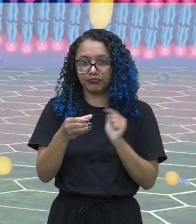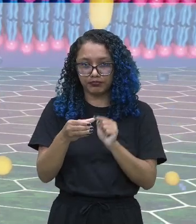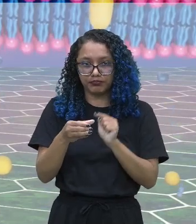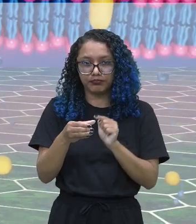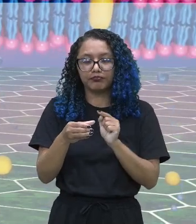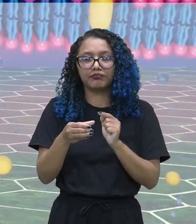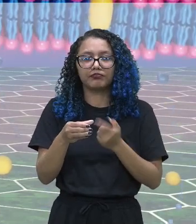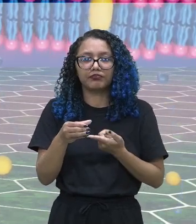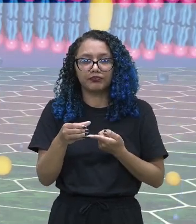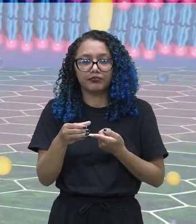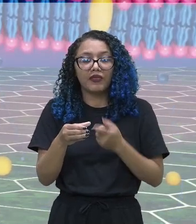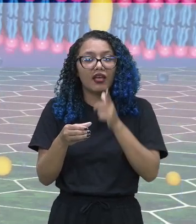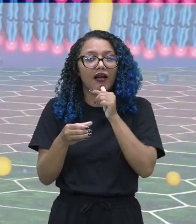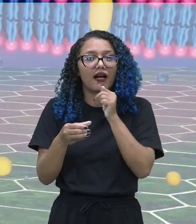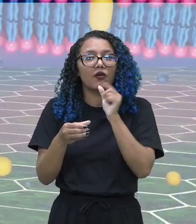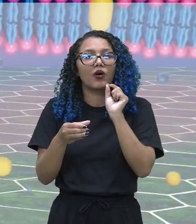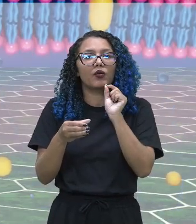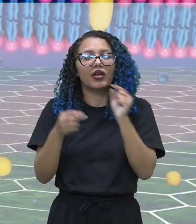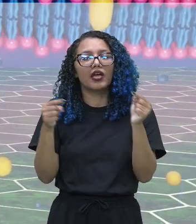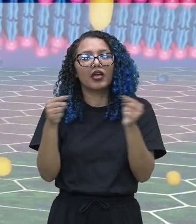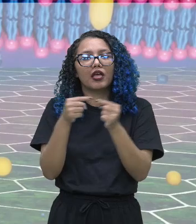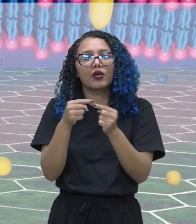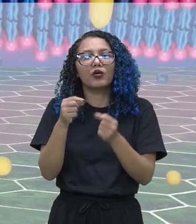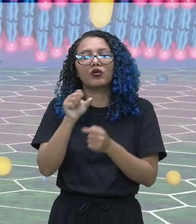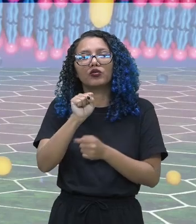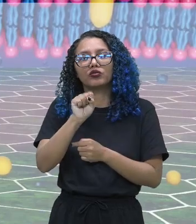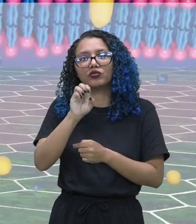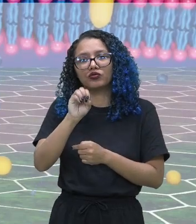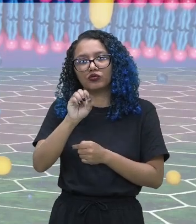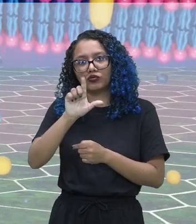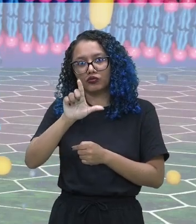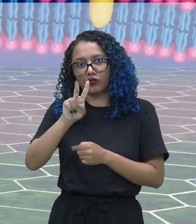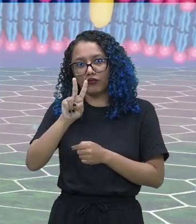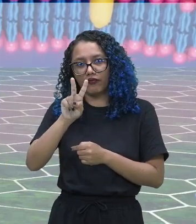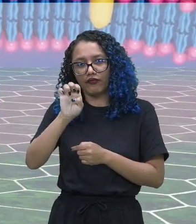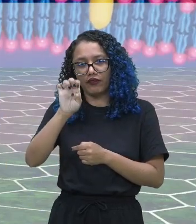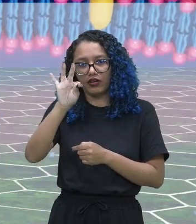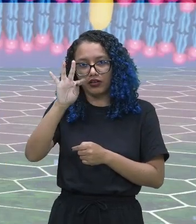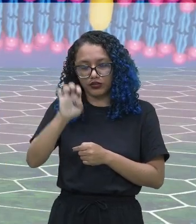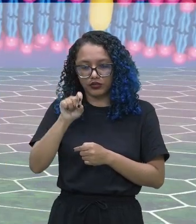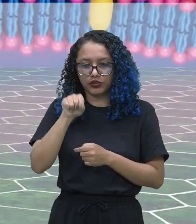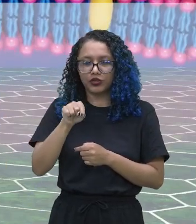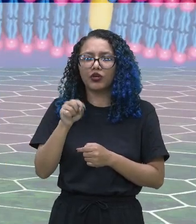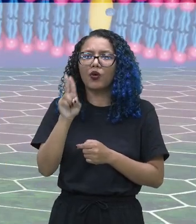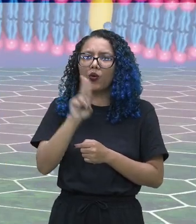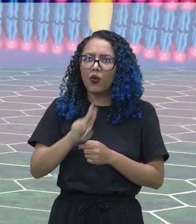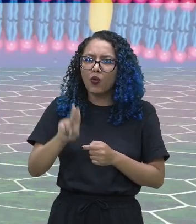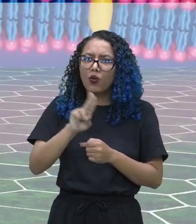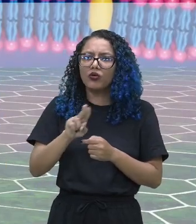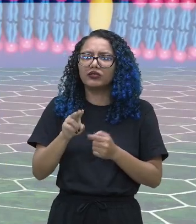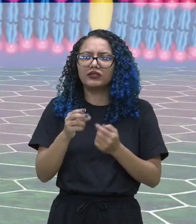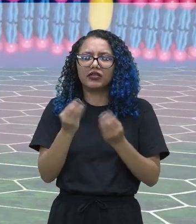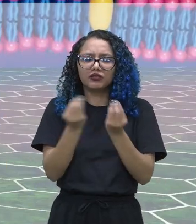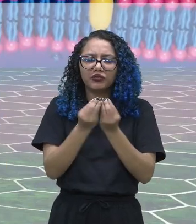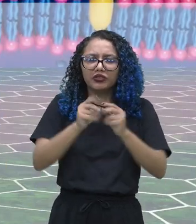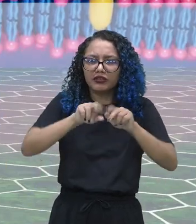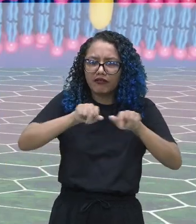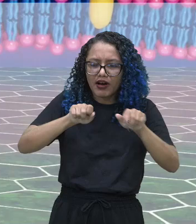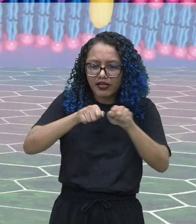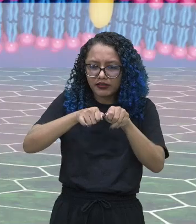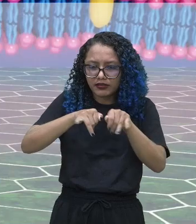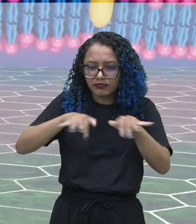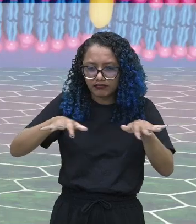a água é solvente universal. Ele é utilizado para dissolver substâncias, ou seja,